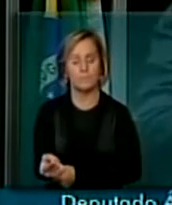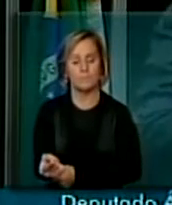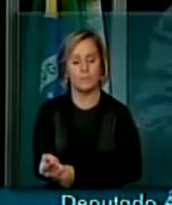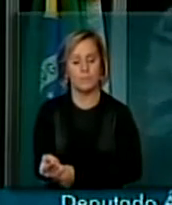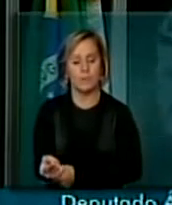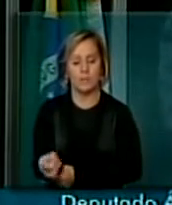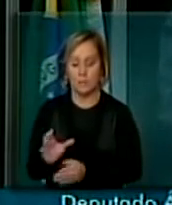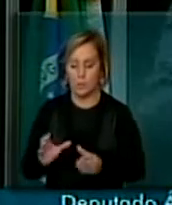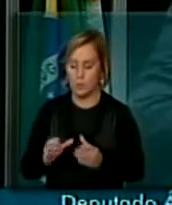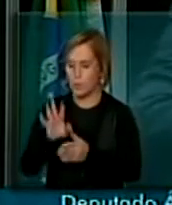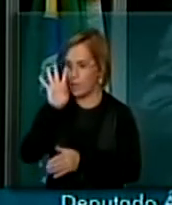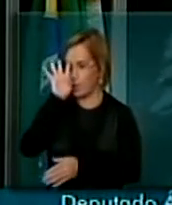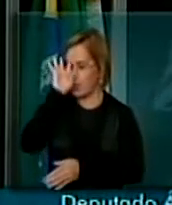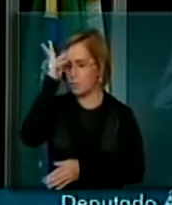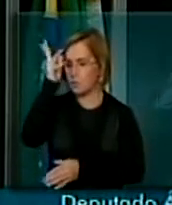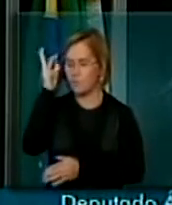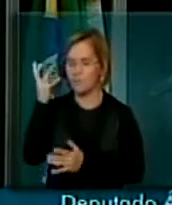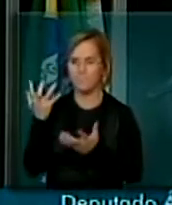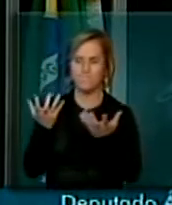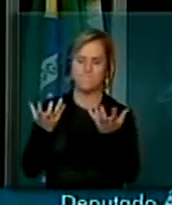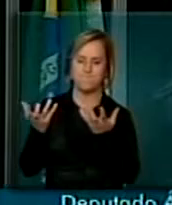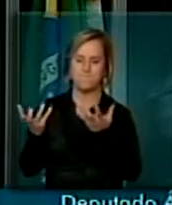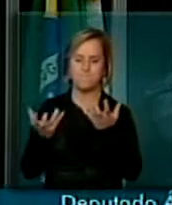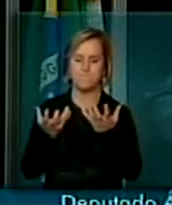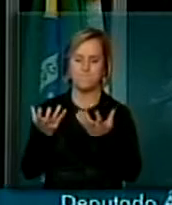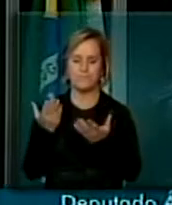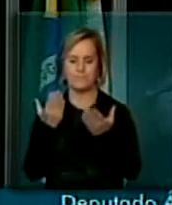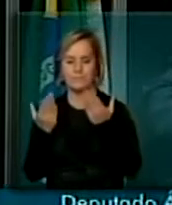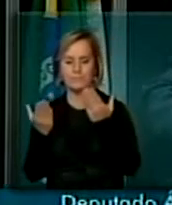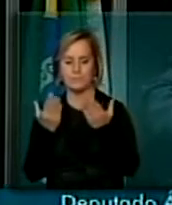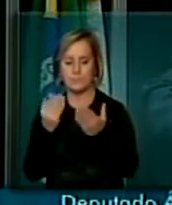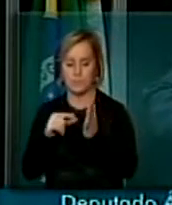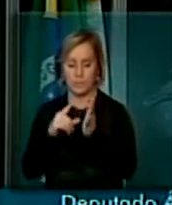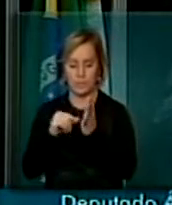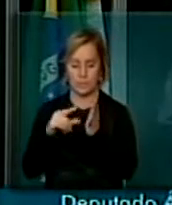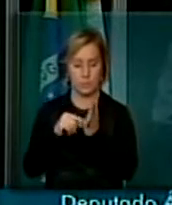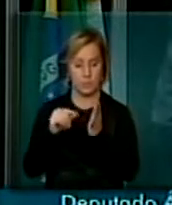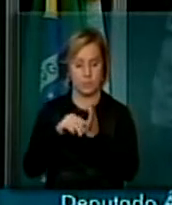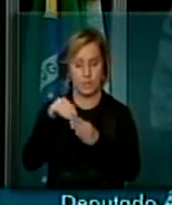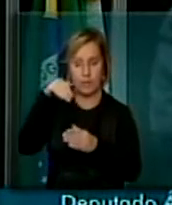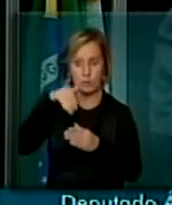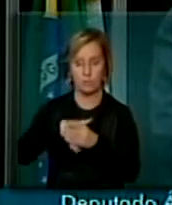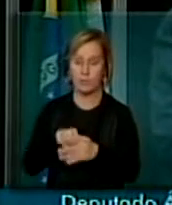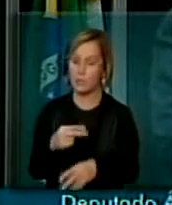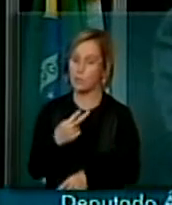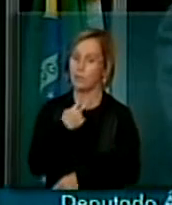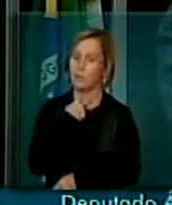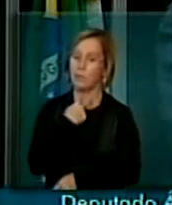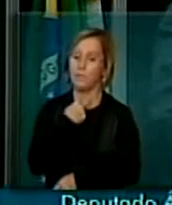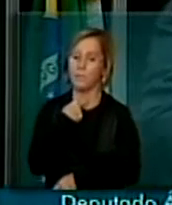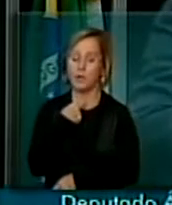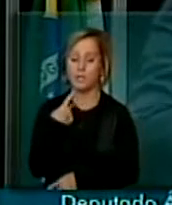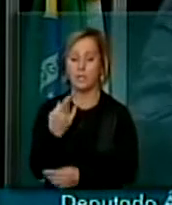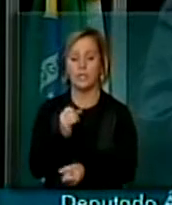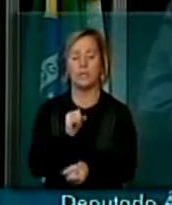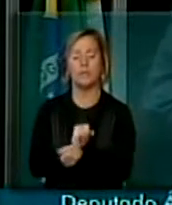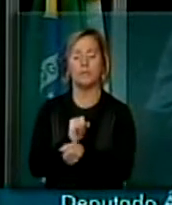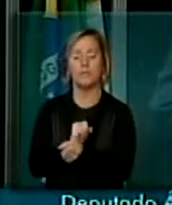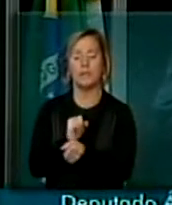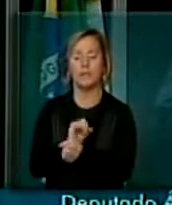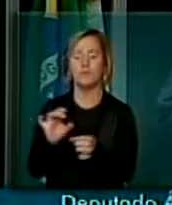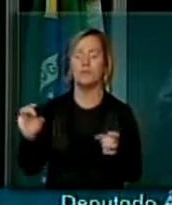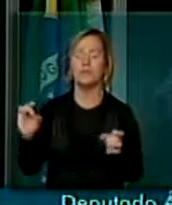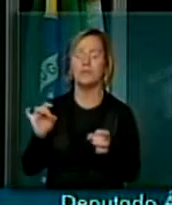fosse criado um clima de que esses destaques não deveriam ser apreciados e esperando até que